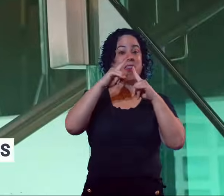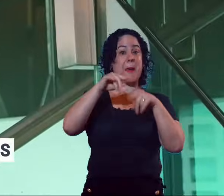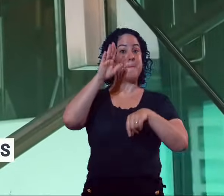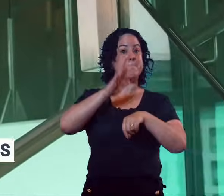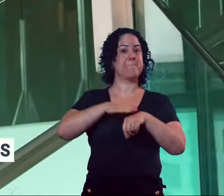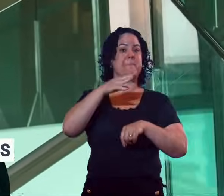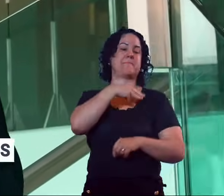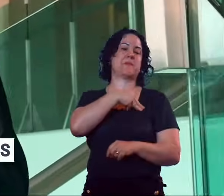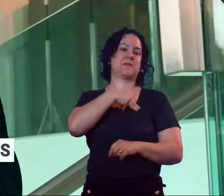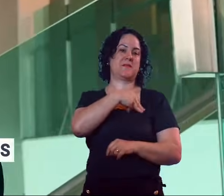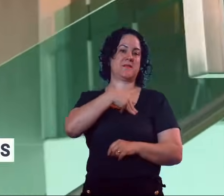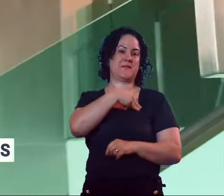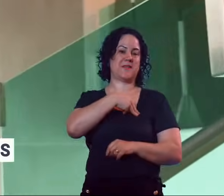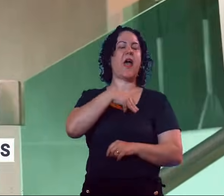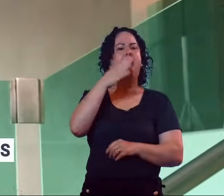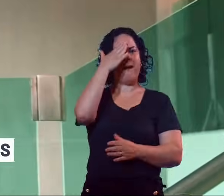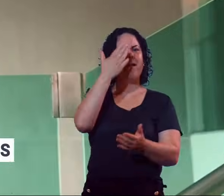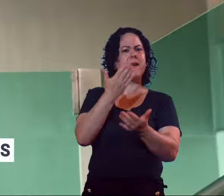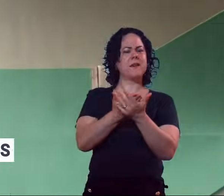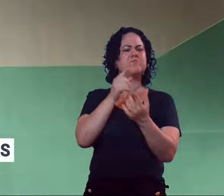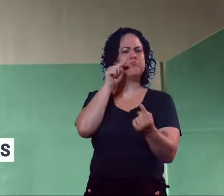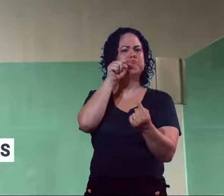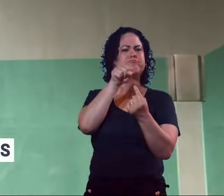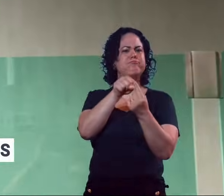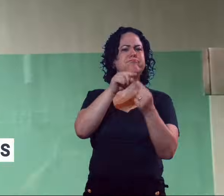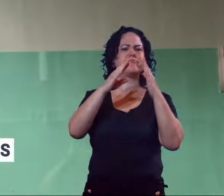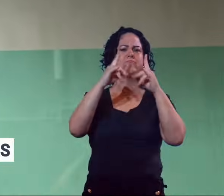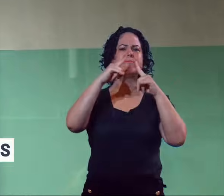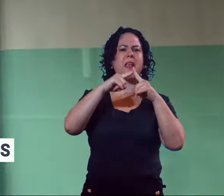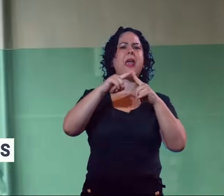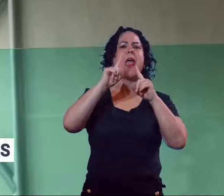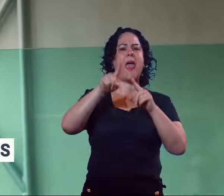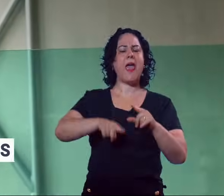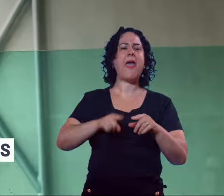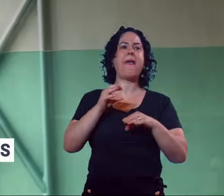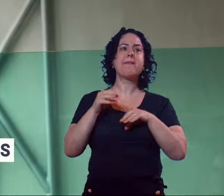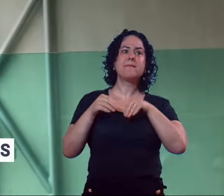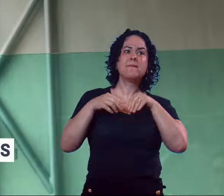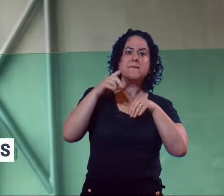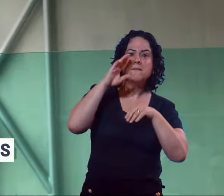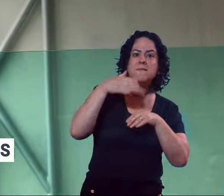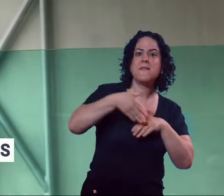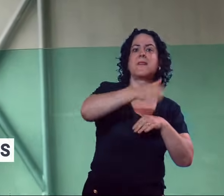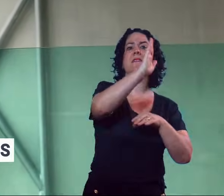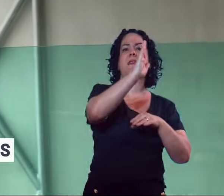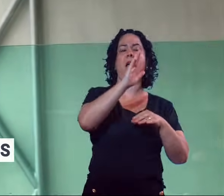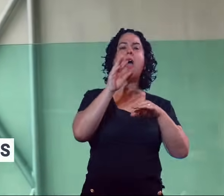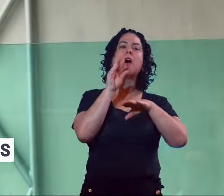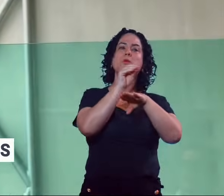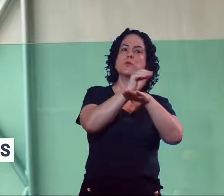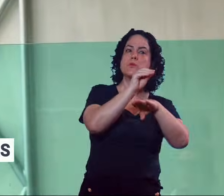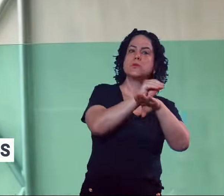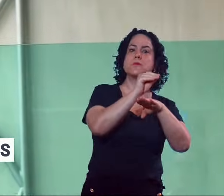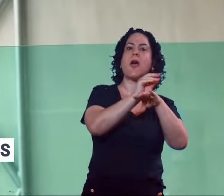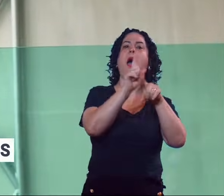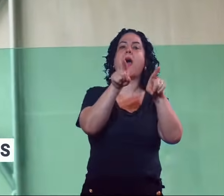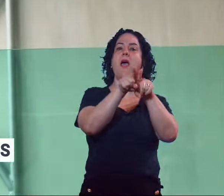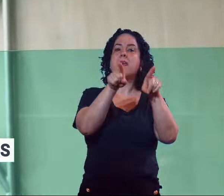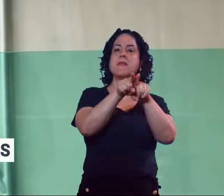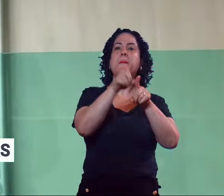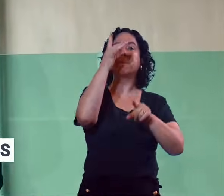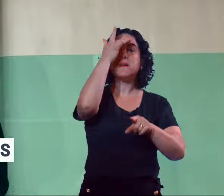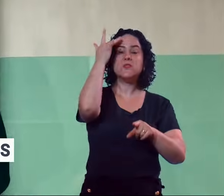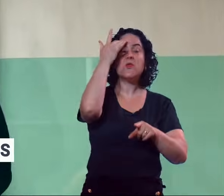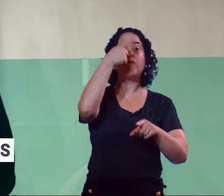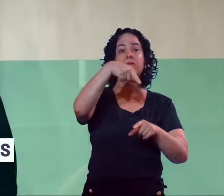gente acredita que um dos nossos propósitos como igreja é enviar, sustentar e apoiar missionários que levam a palavra de Jesus até os confins